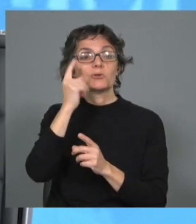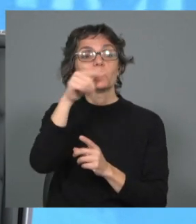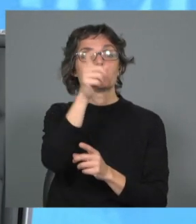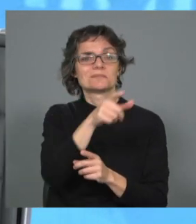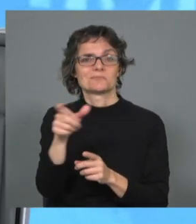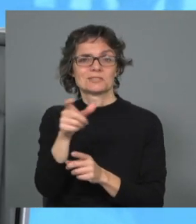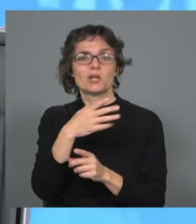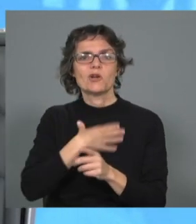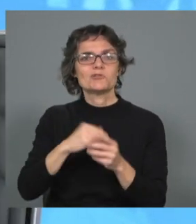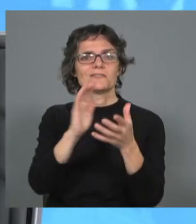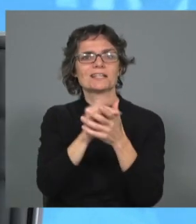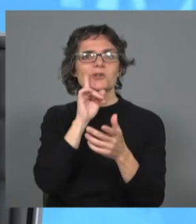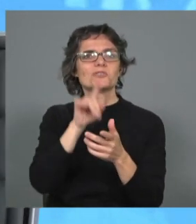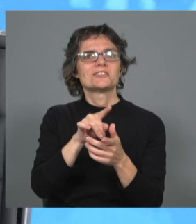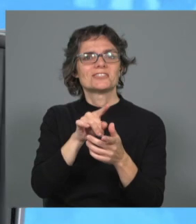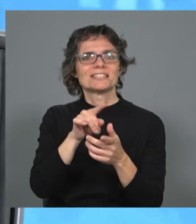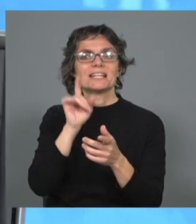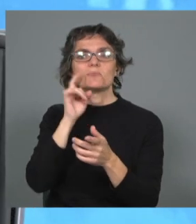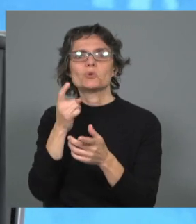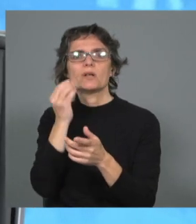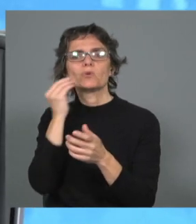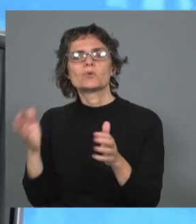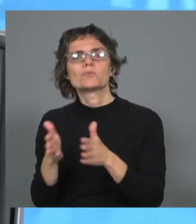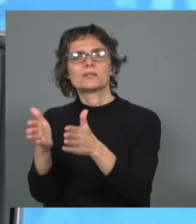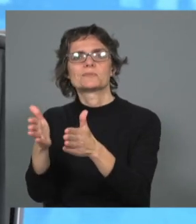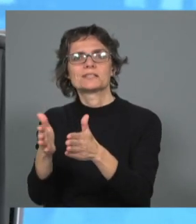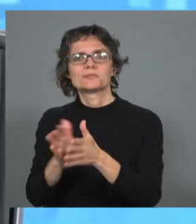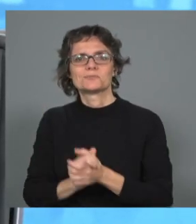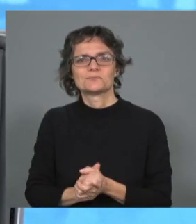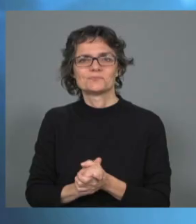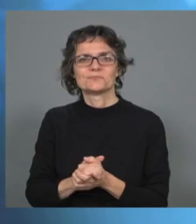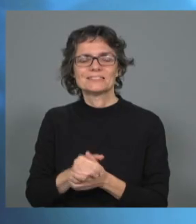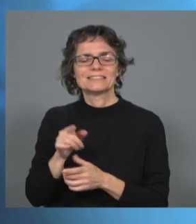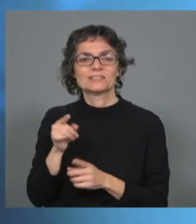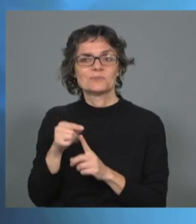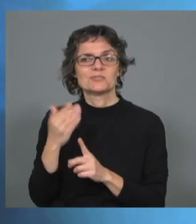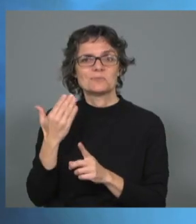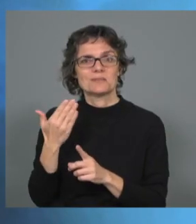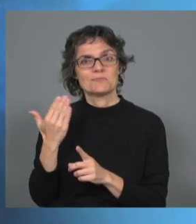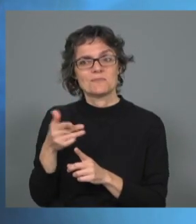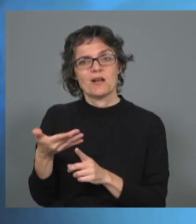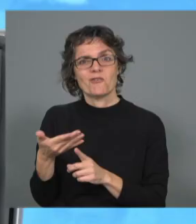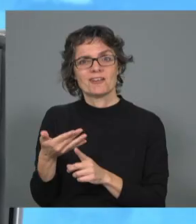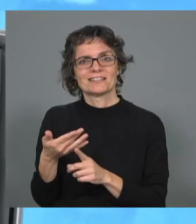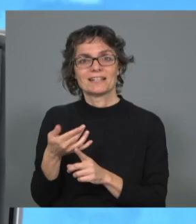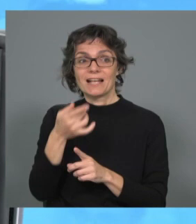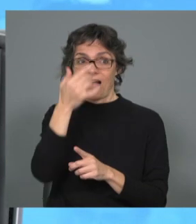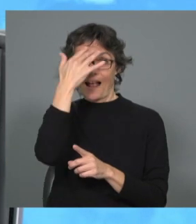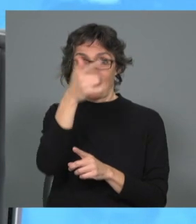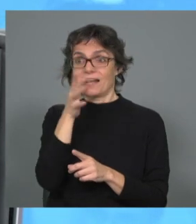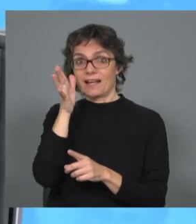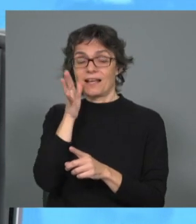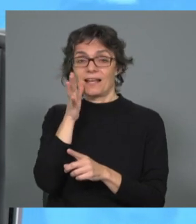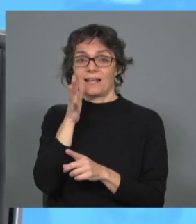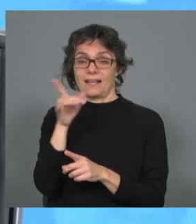o Reparar acabou por se transformar mais num acompanhamento de casais irregulares. Hoje em dia, como a Soledade diz, talvez a pandemia também tenha sido uma causa, mas